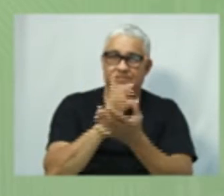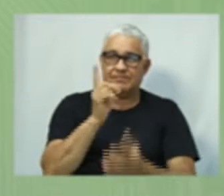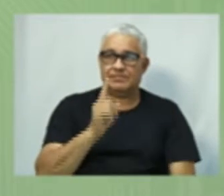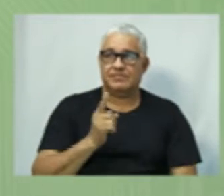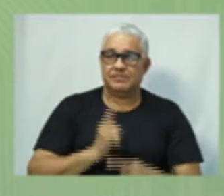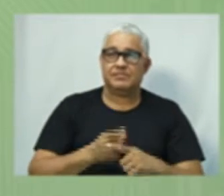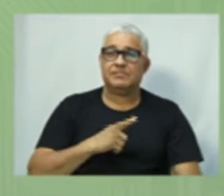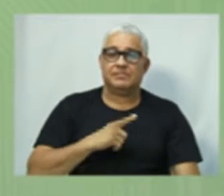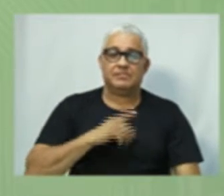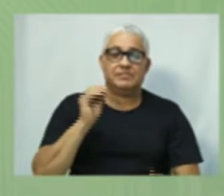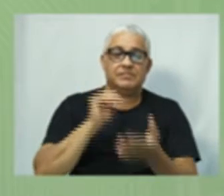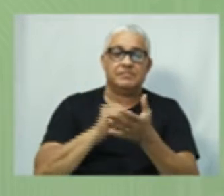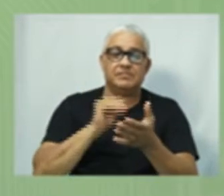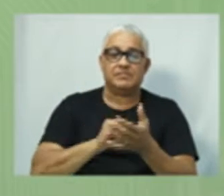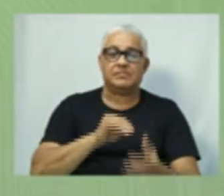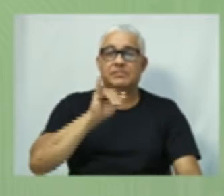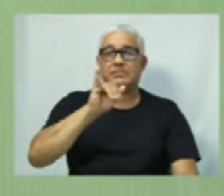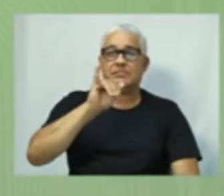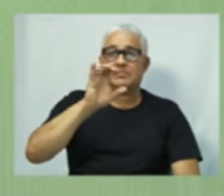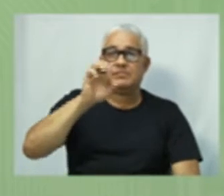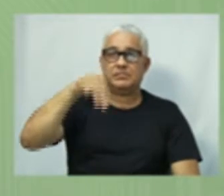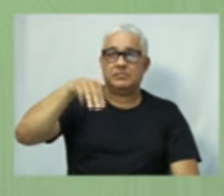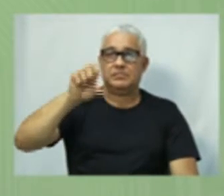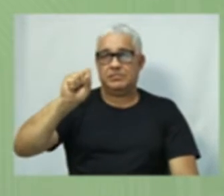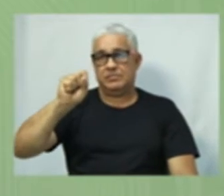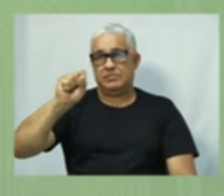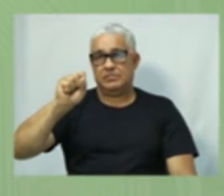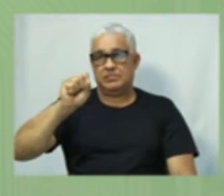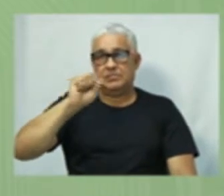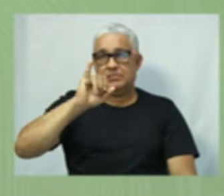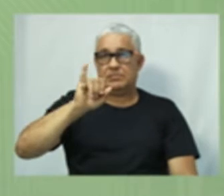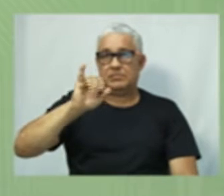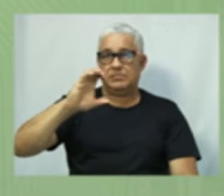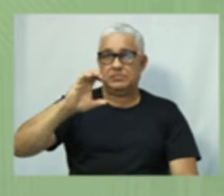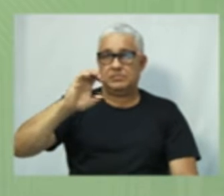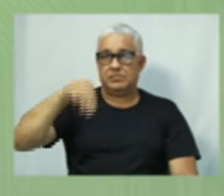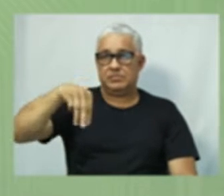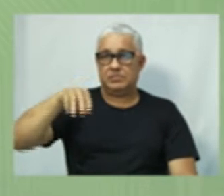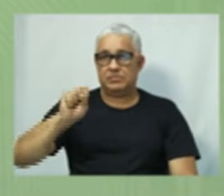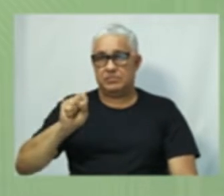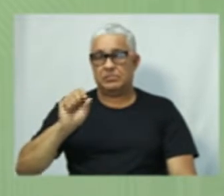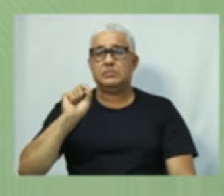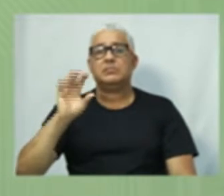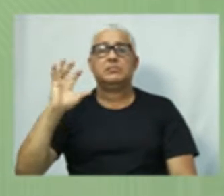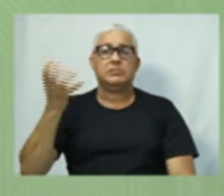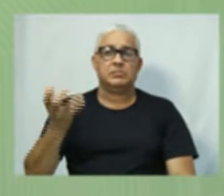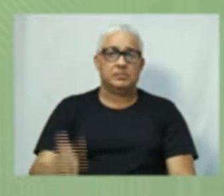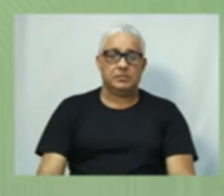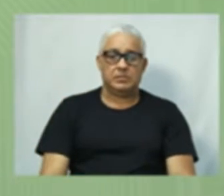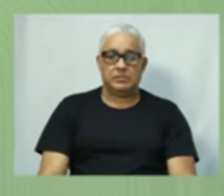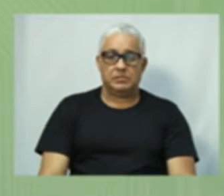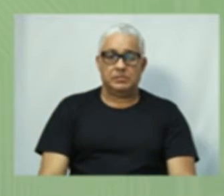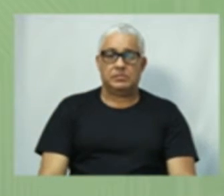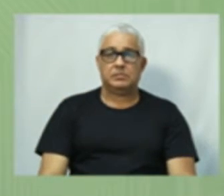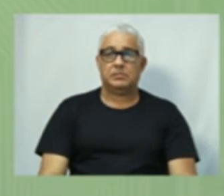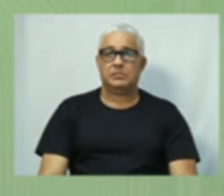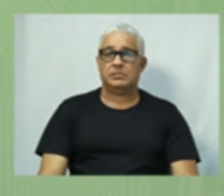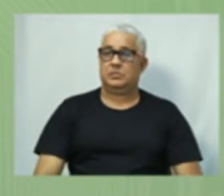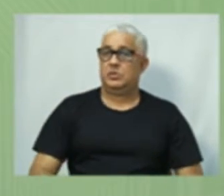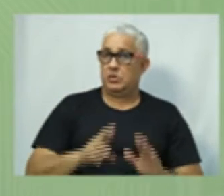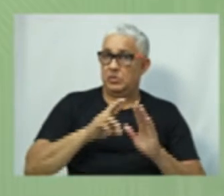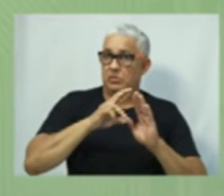tem ainda o ICMS. E o que acontece no ICMS? Pelo regime